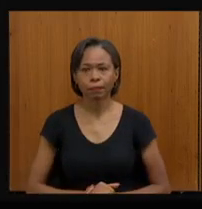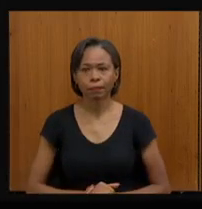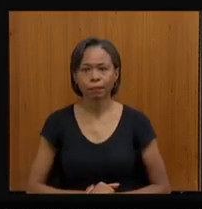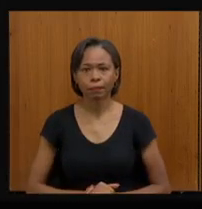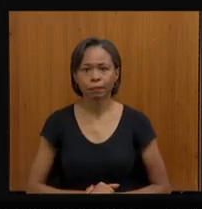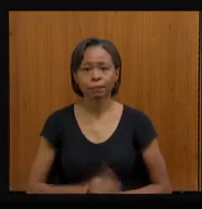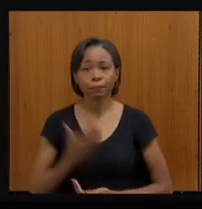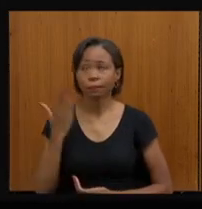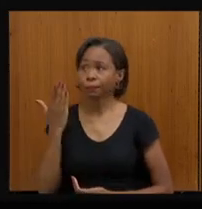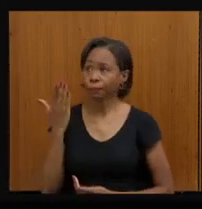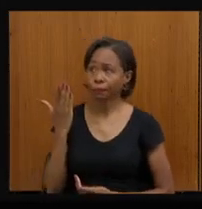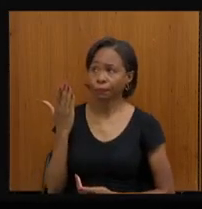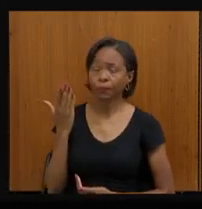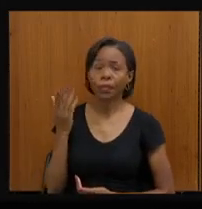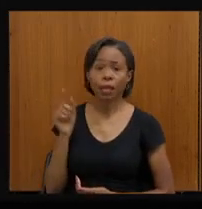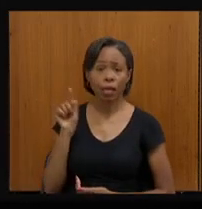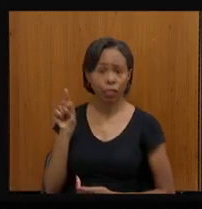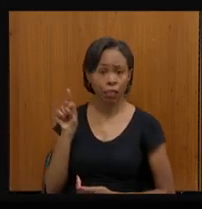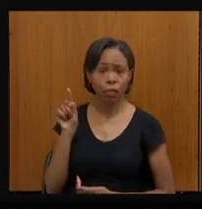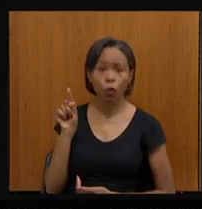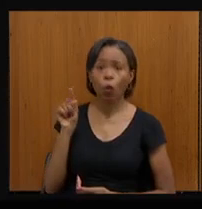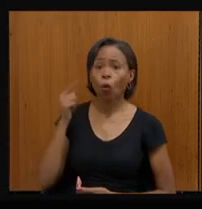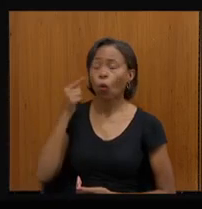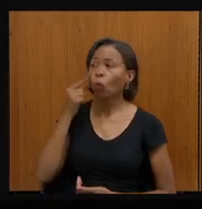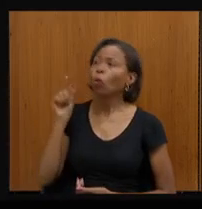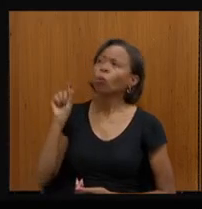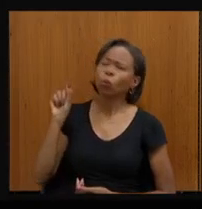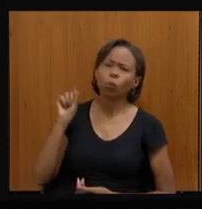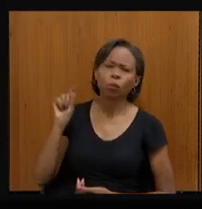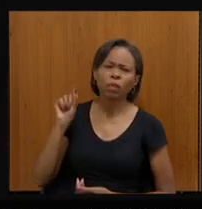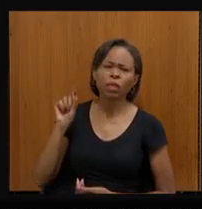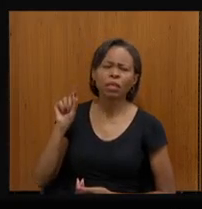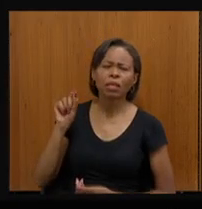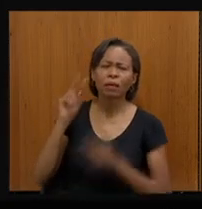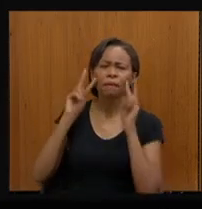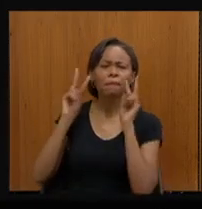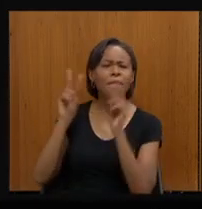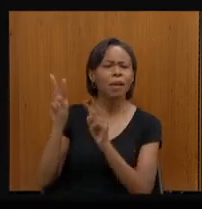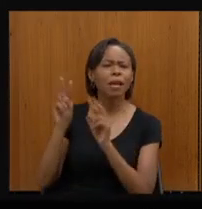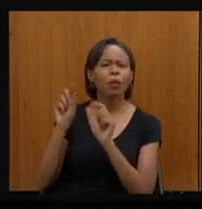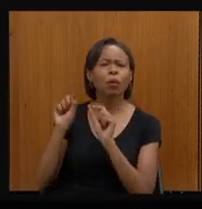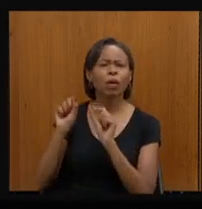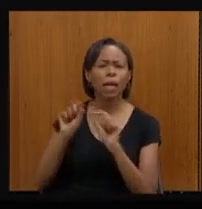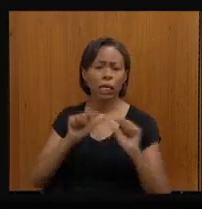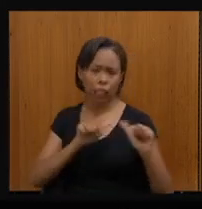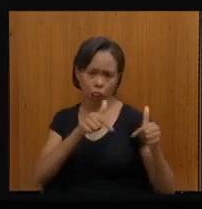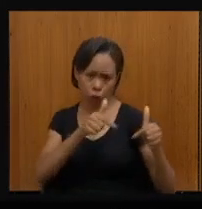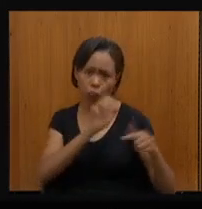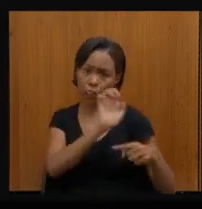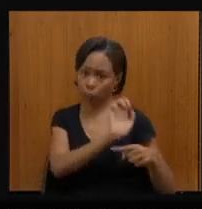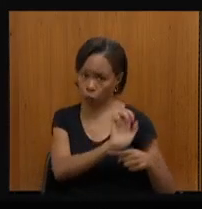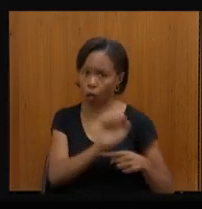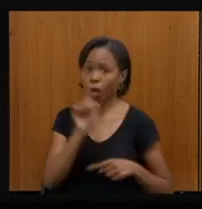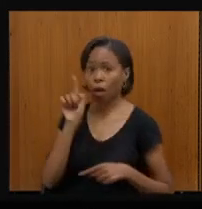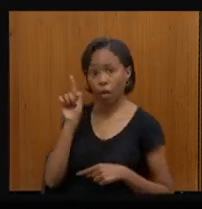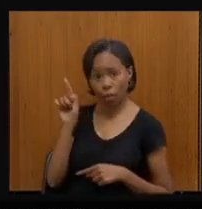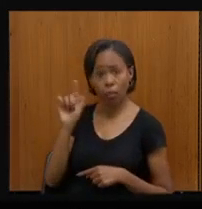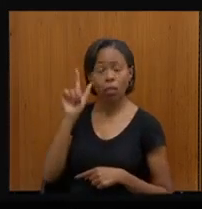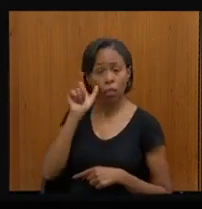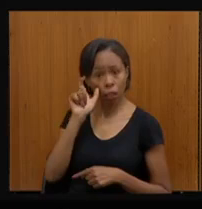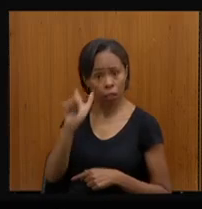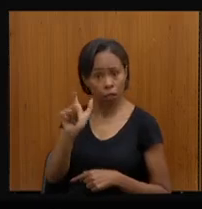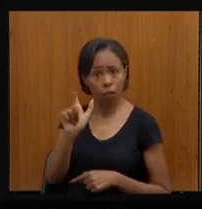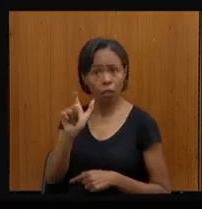e aqui eu gostei gosto de dimensionar e pensar olhando muito efetiva citado ai esse aqui é um caso interessante